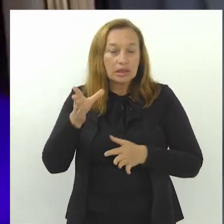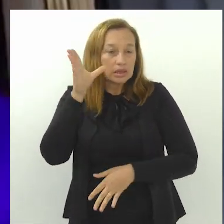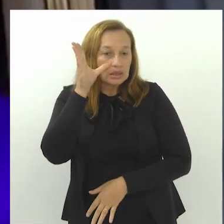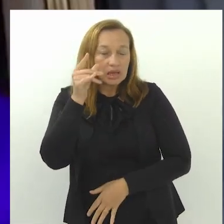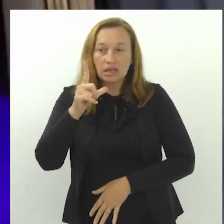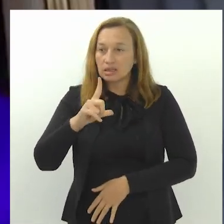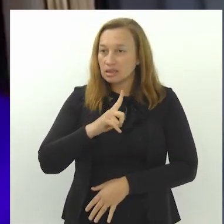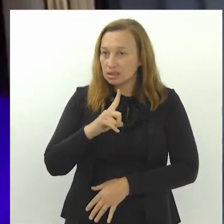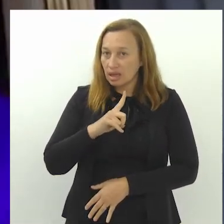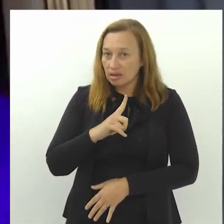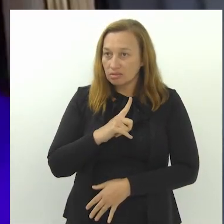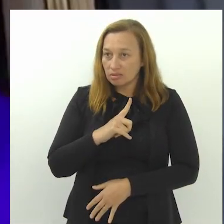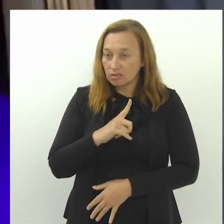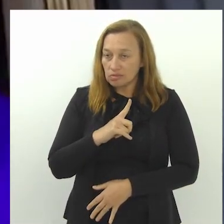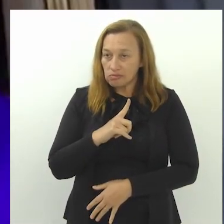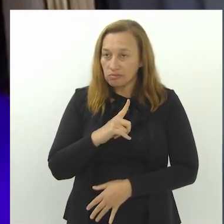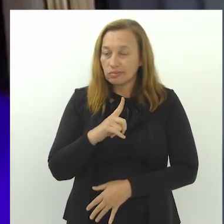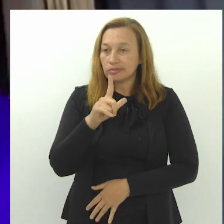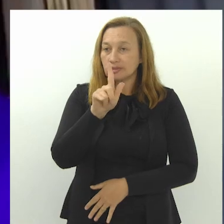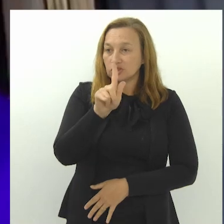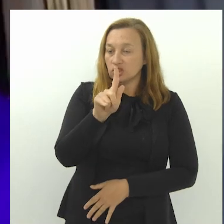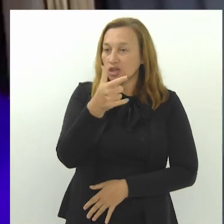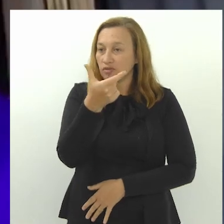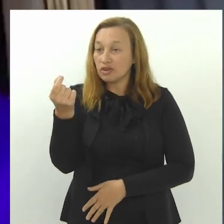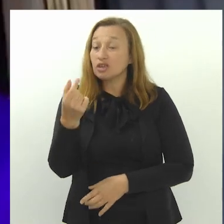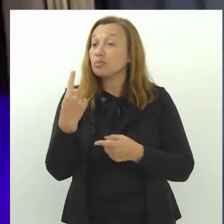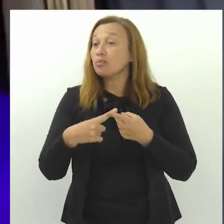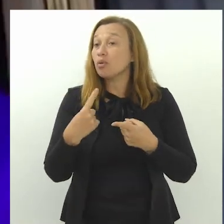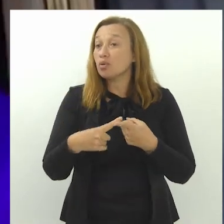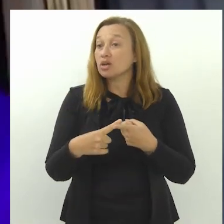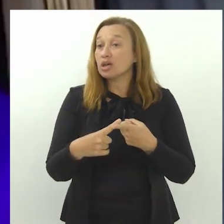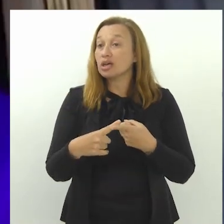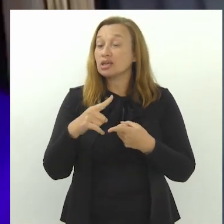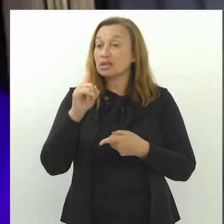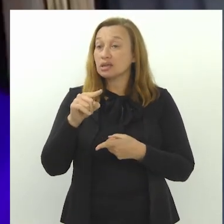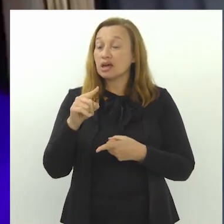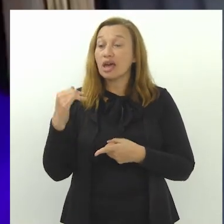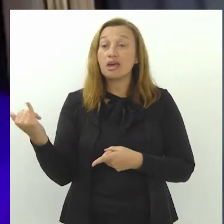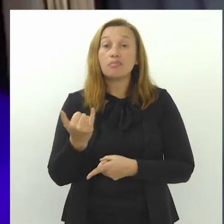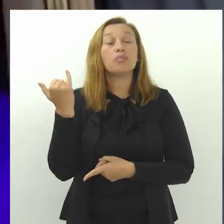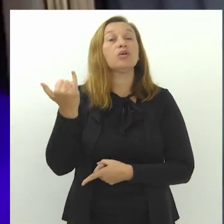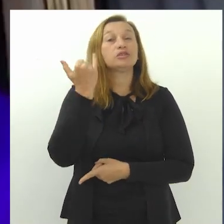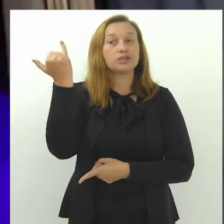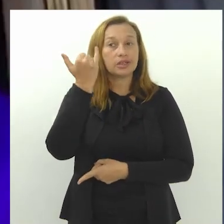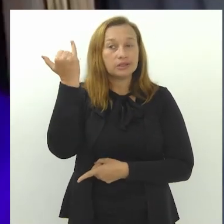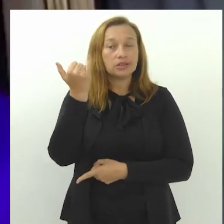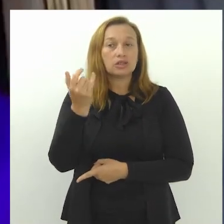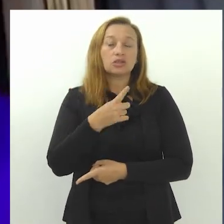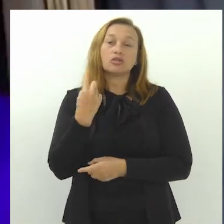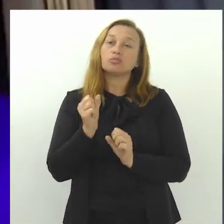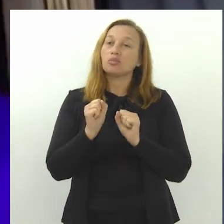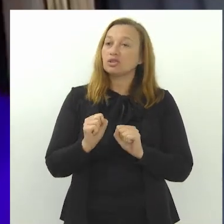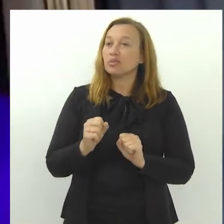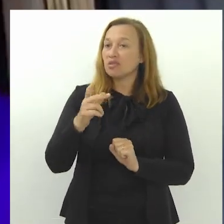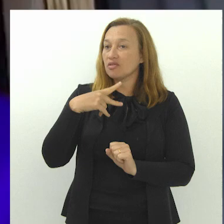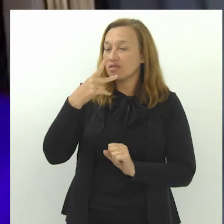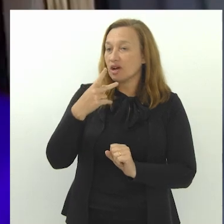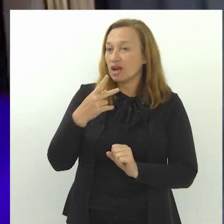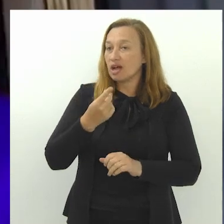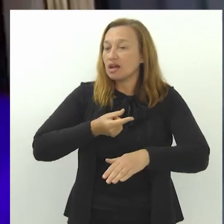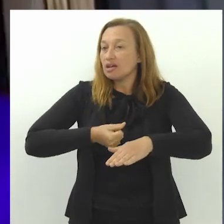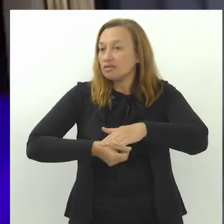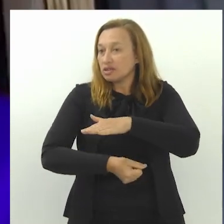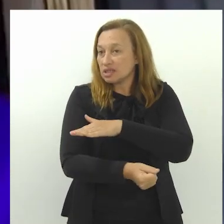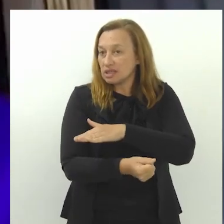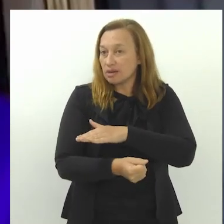de grande interesse, inclusive, dos líderes do G20, porque são ferramentas importantes para o que a gente pode chamar de